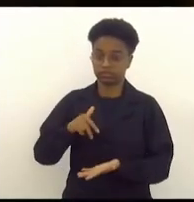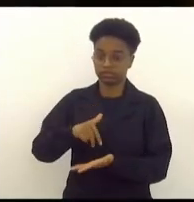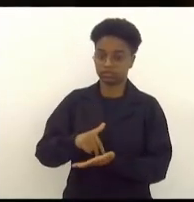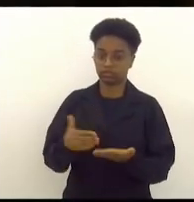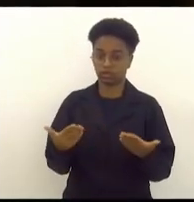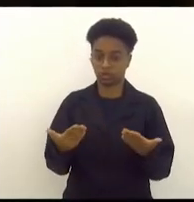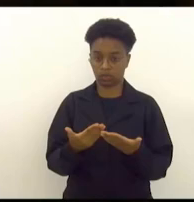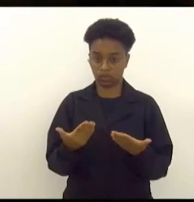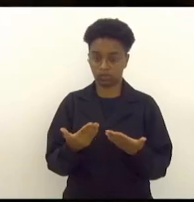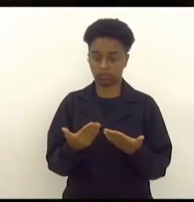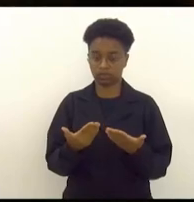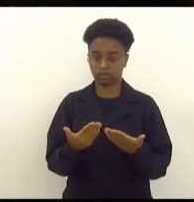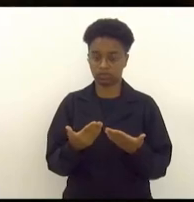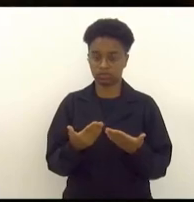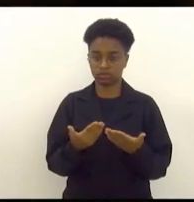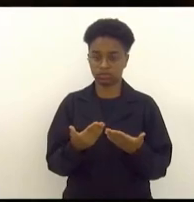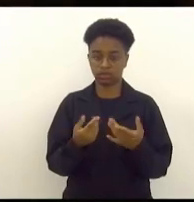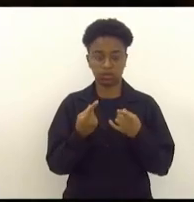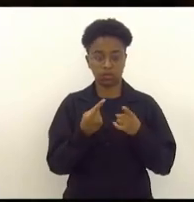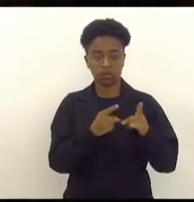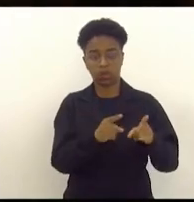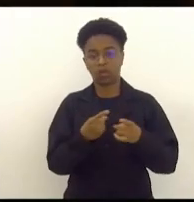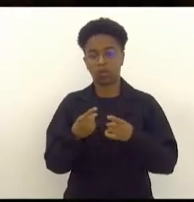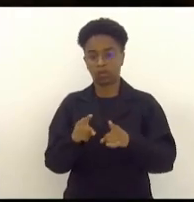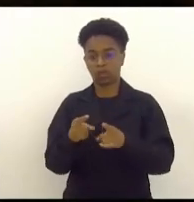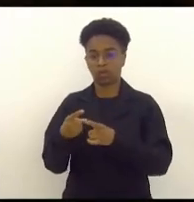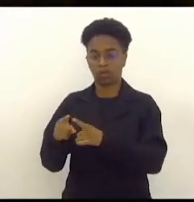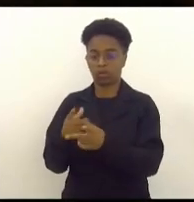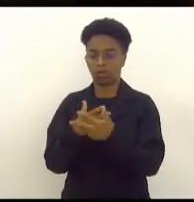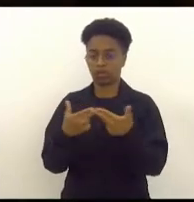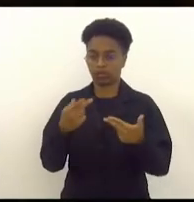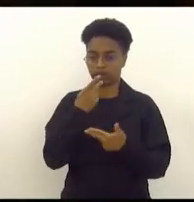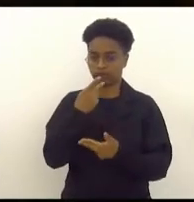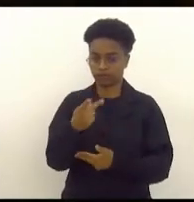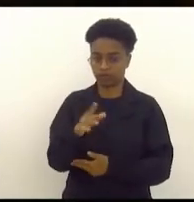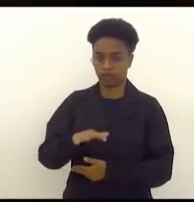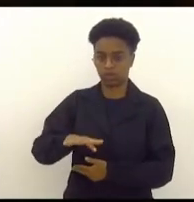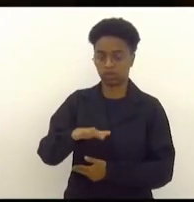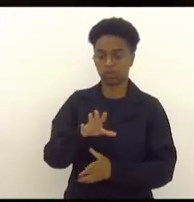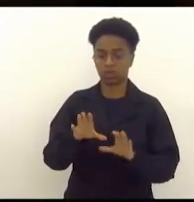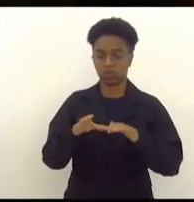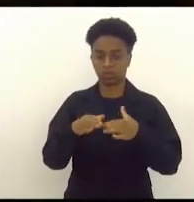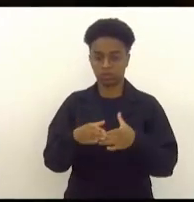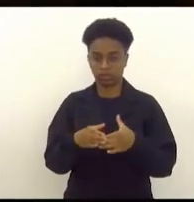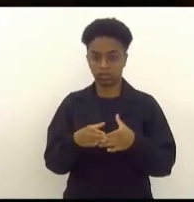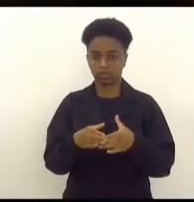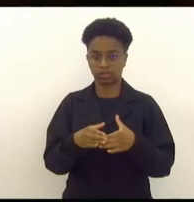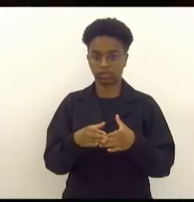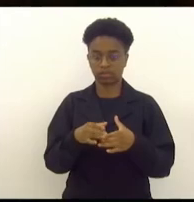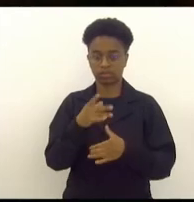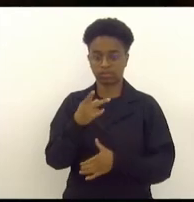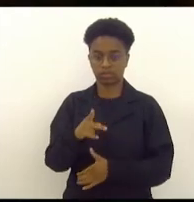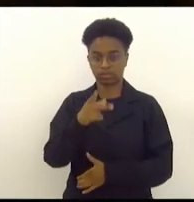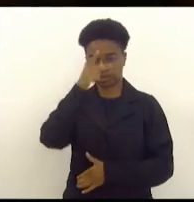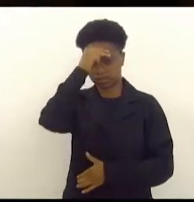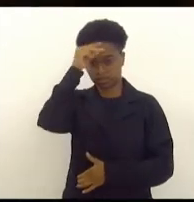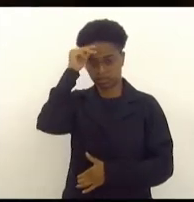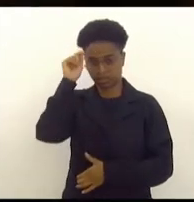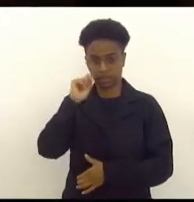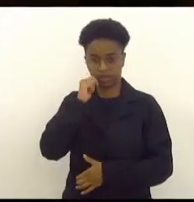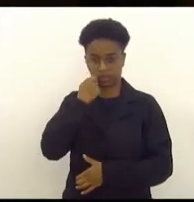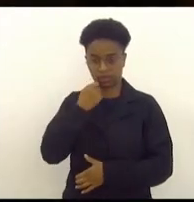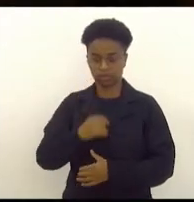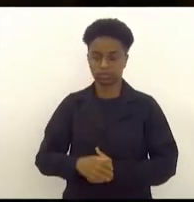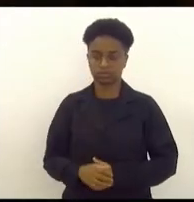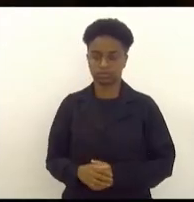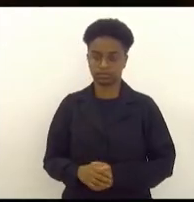refutar algumas mentiras que foram colocadas pelos Defensores prepostos do prefeito Eduardo Paes